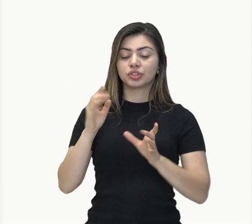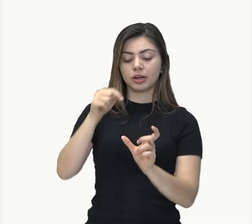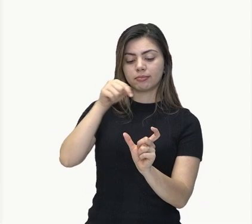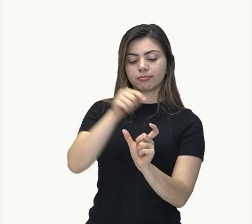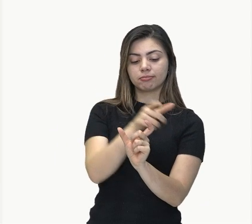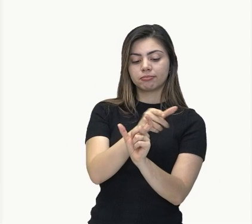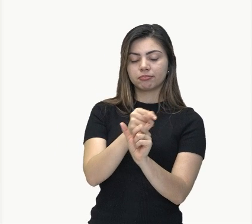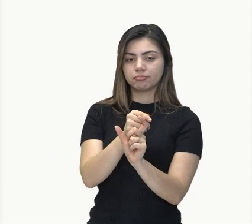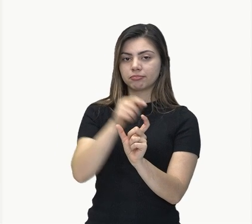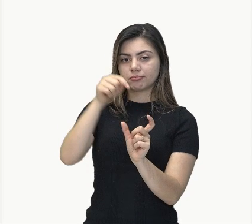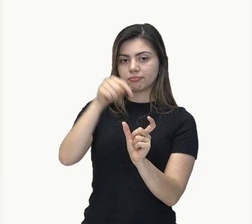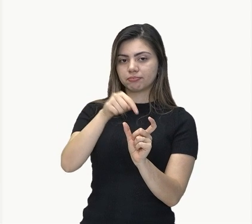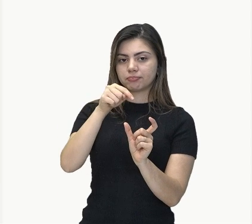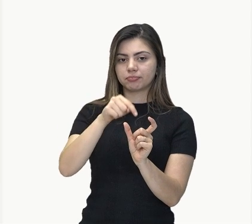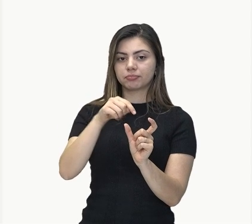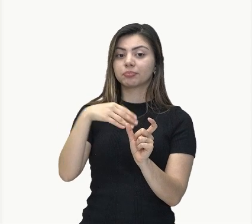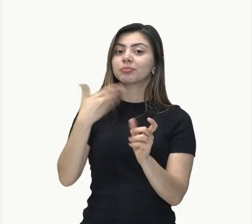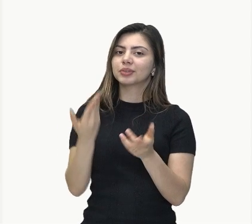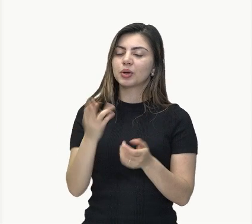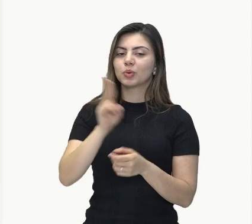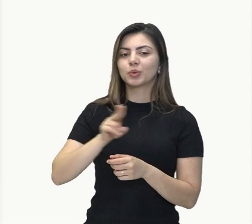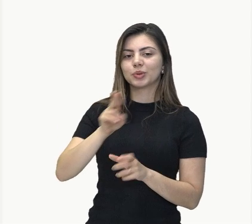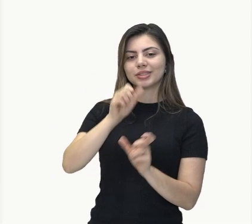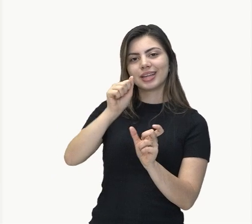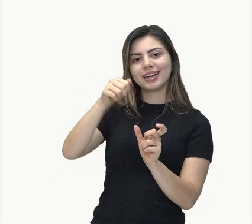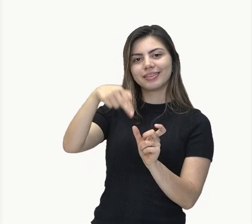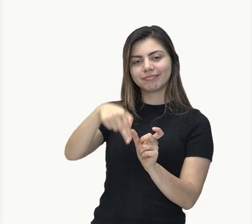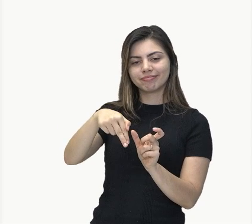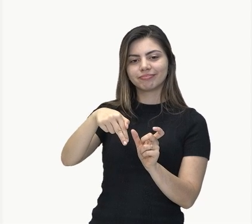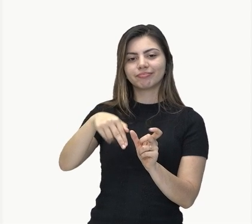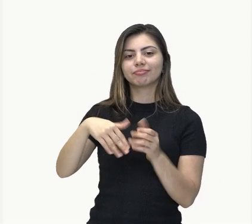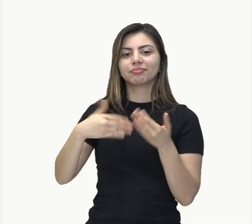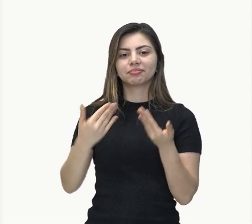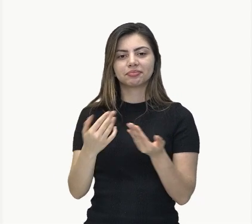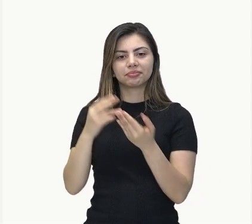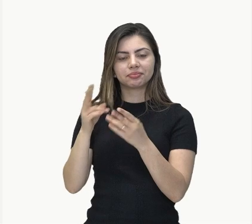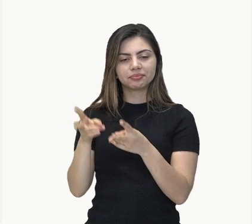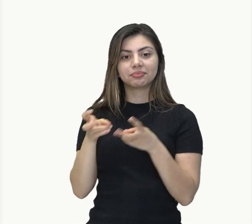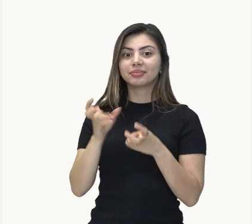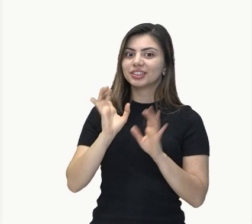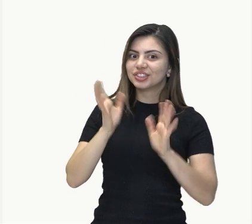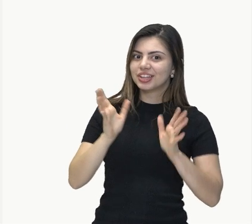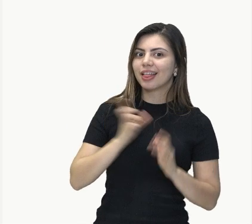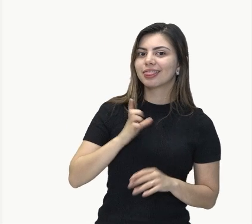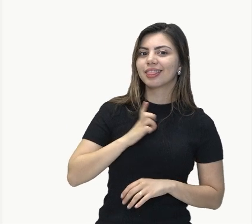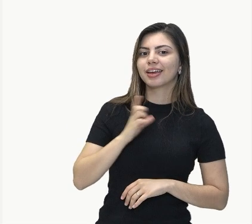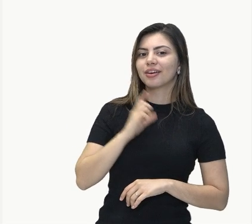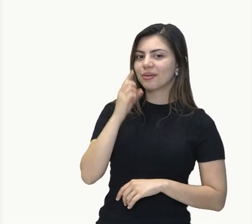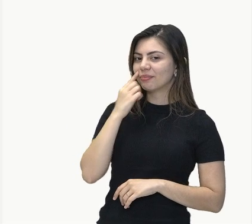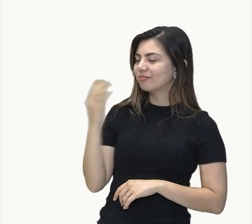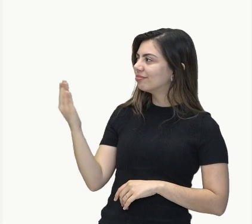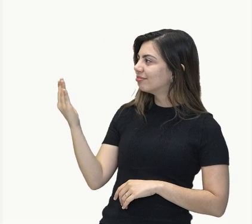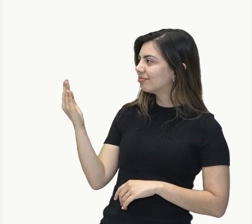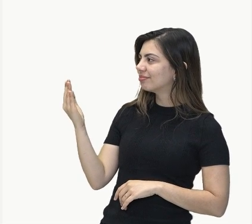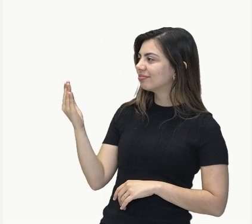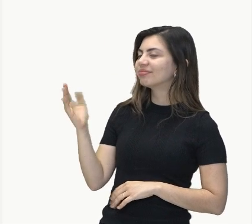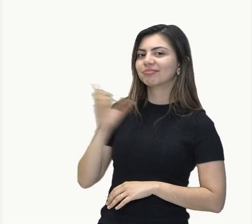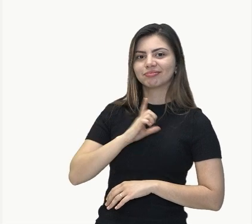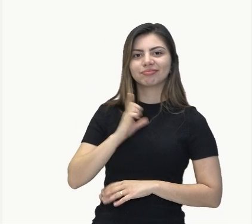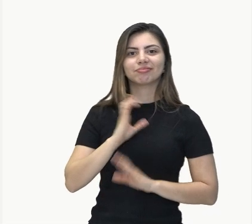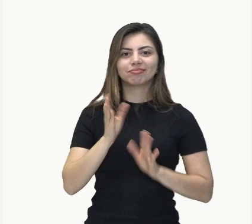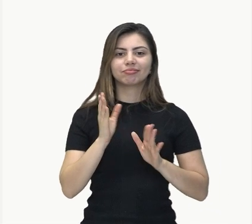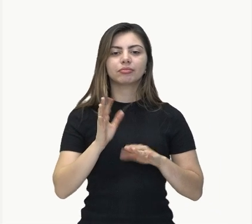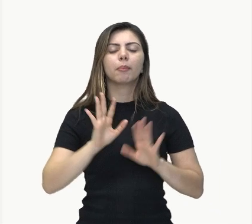tá? Ó, é an, tá? E observe que aparece aqui, ó, tá bem aqui, ó.